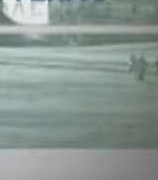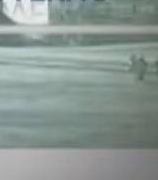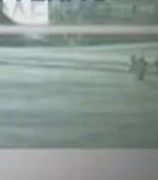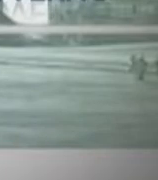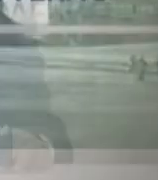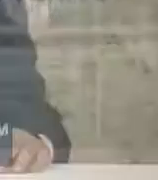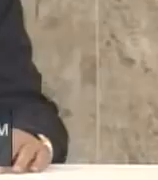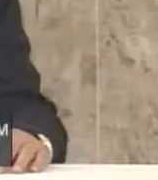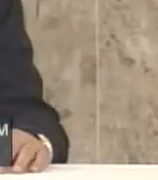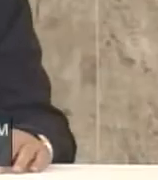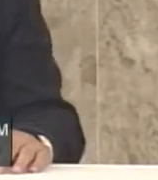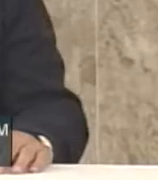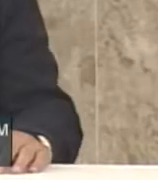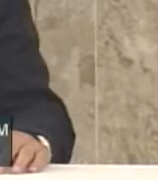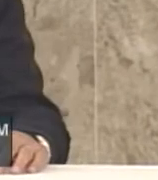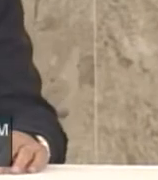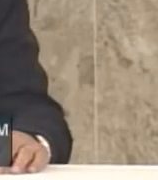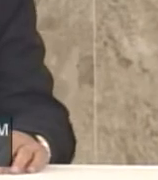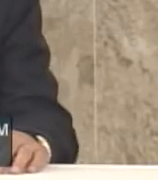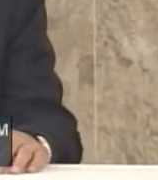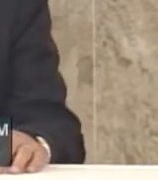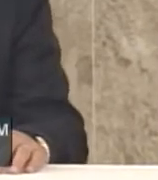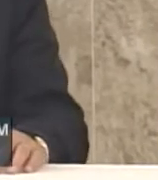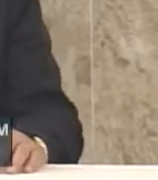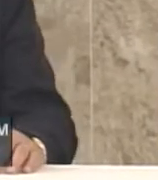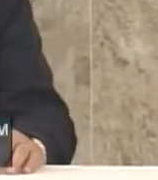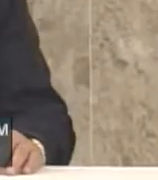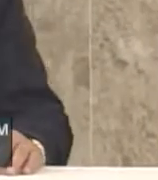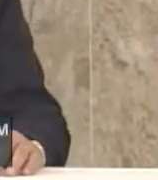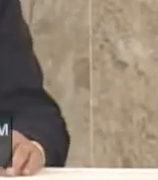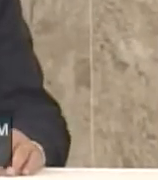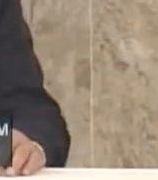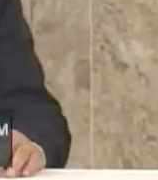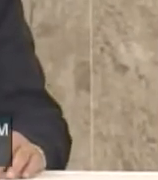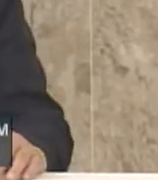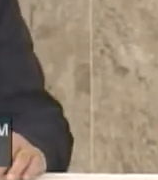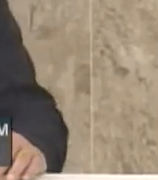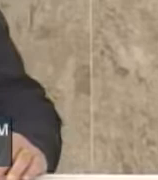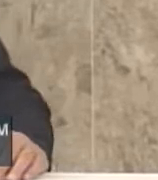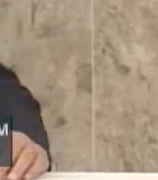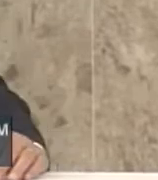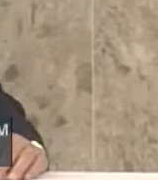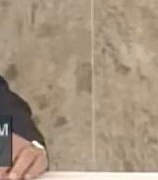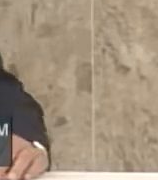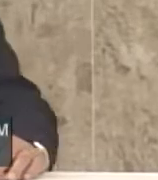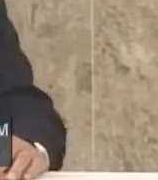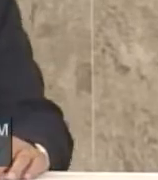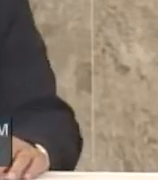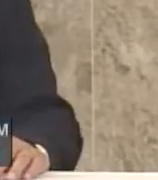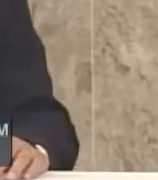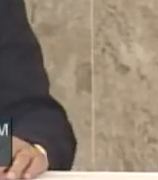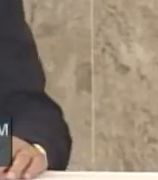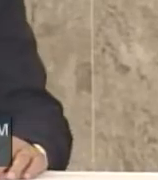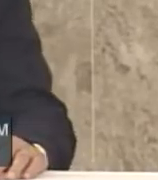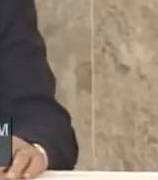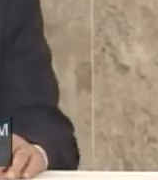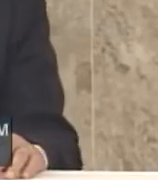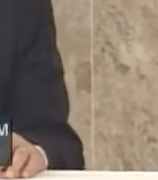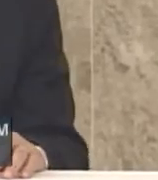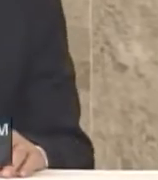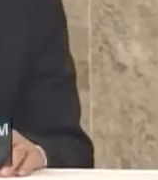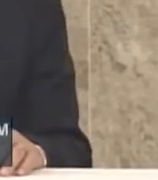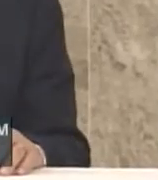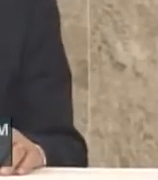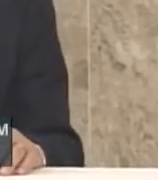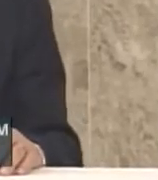estiagem. Veja como foi. E, como vocês dizem, né, esses que vos falam estarão à disposição para